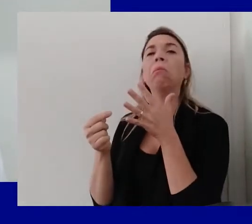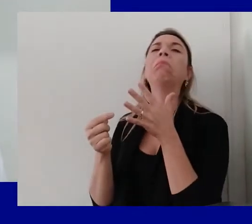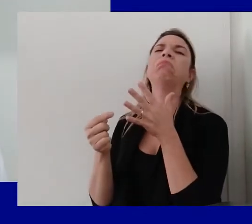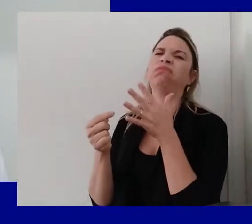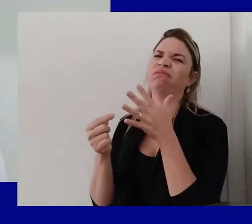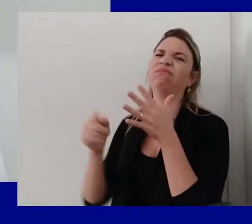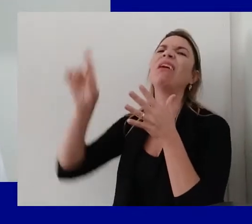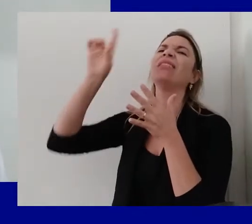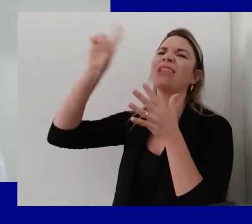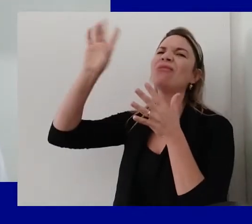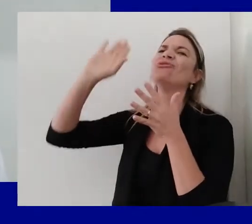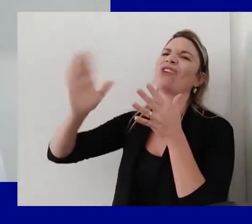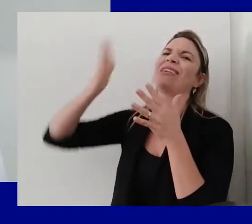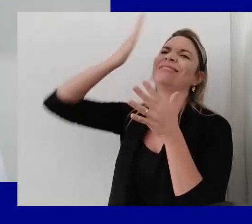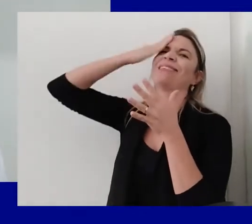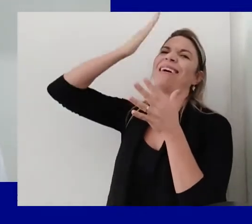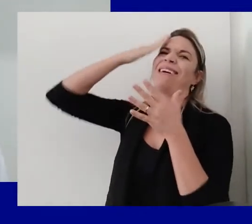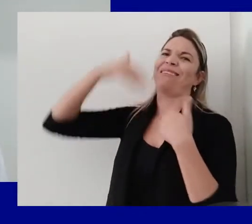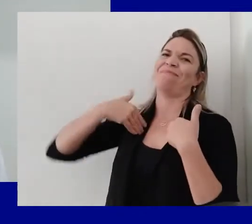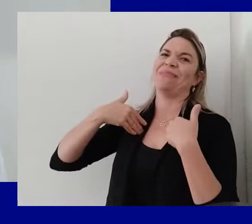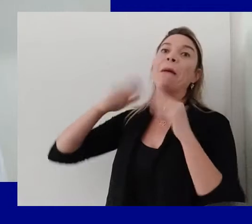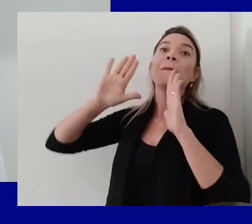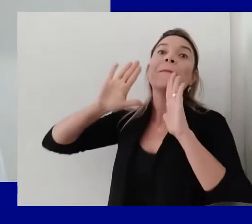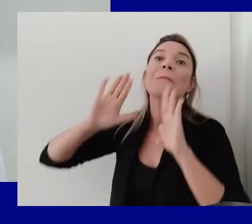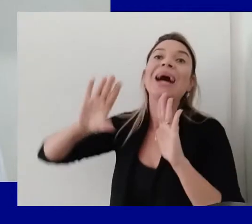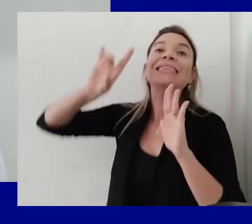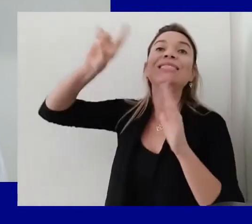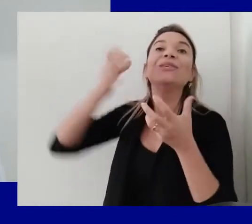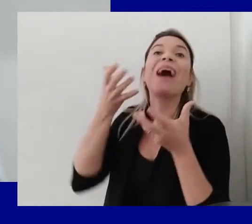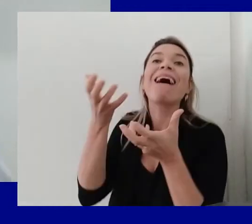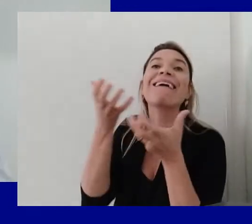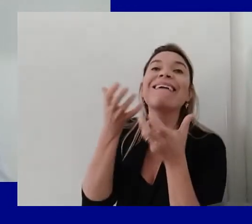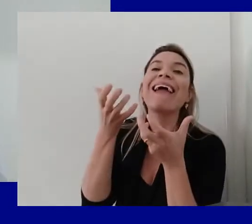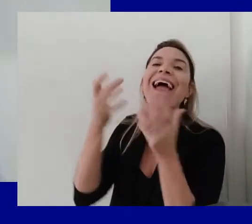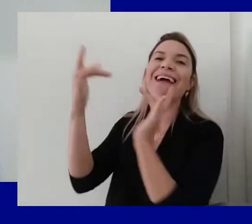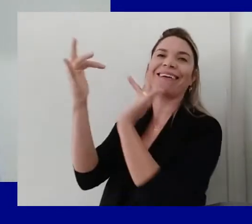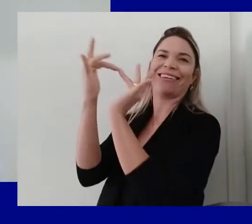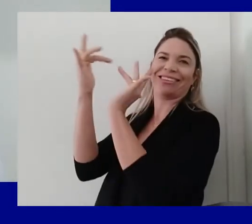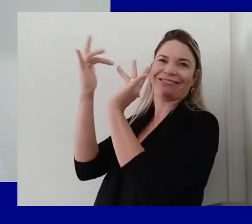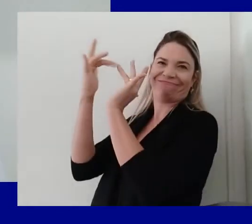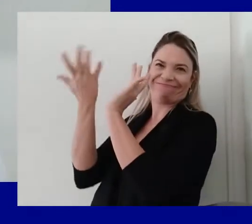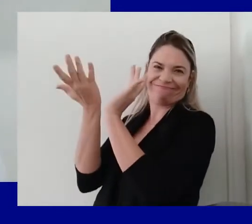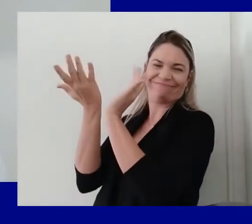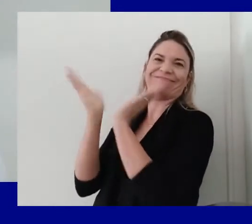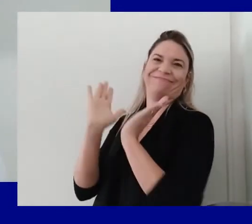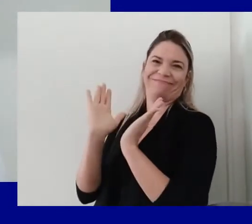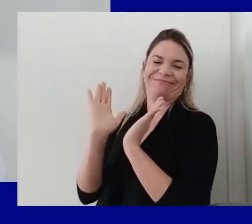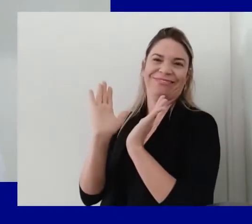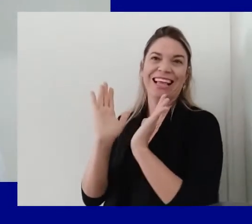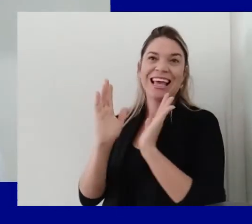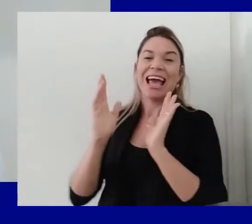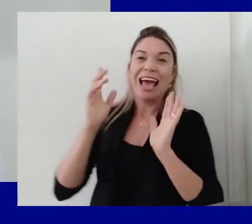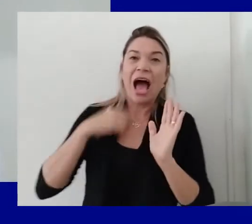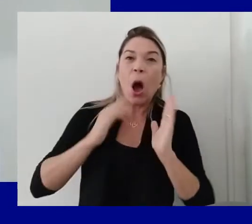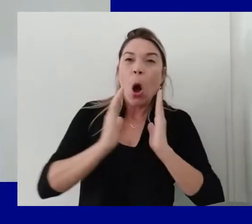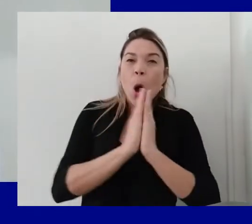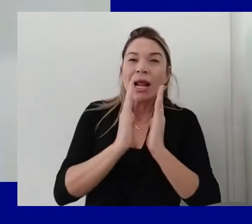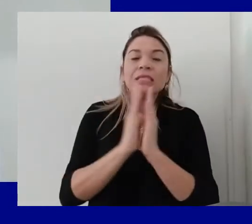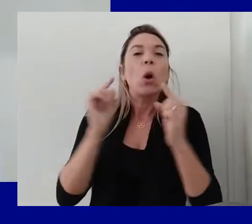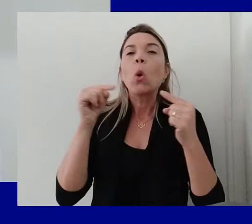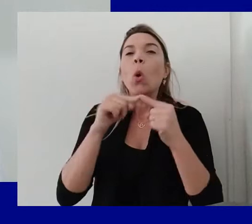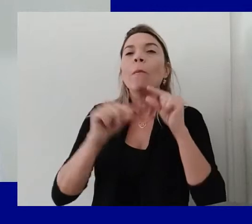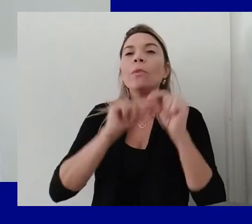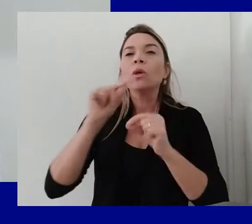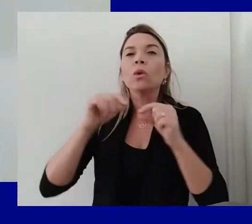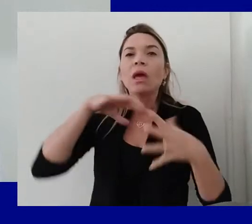Porque esse diálogo só é possível pela atuação do Espírito Santo. A oração é a